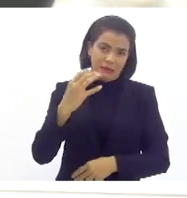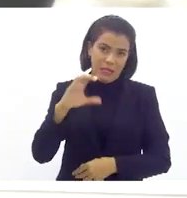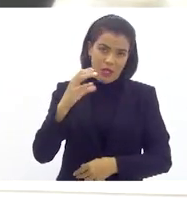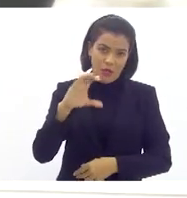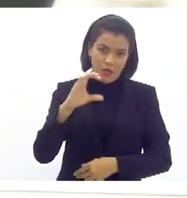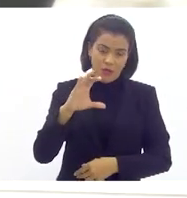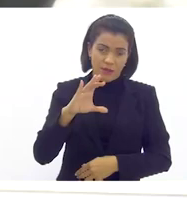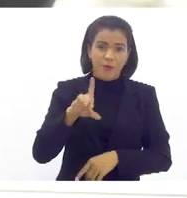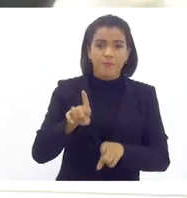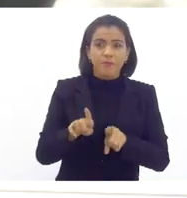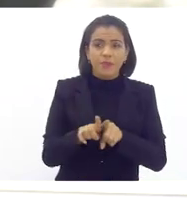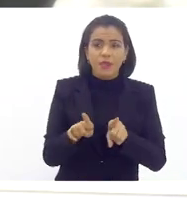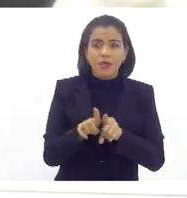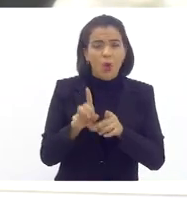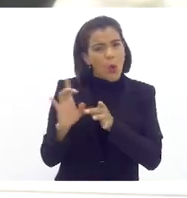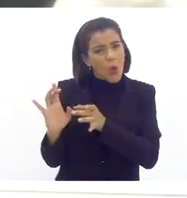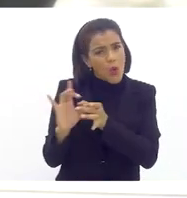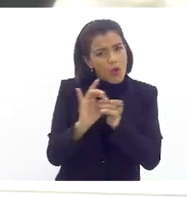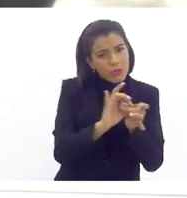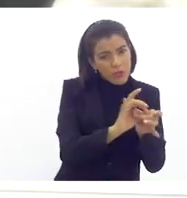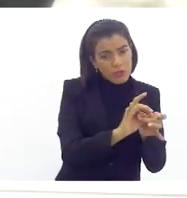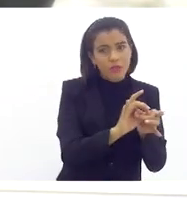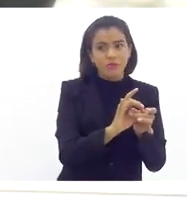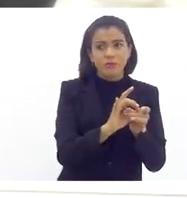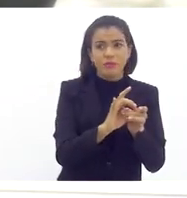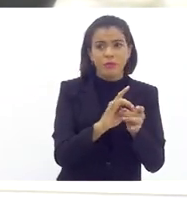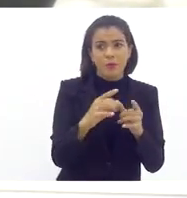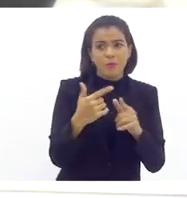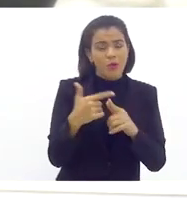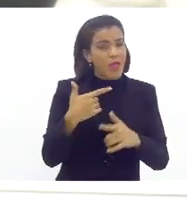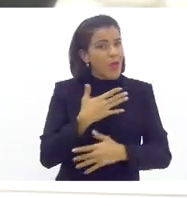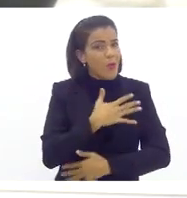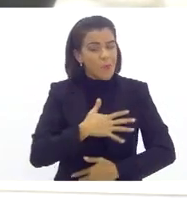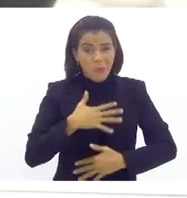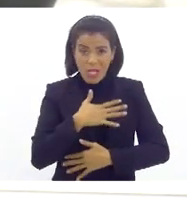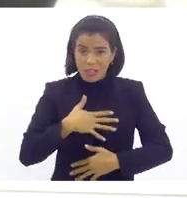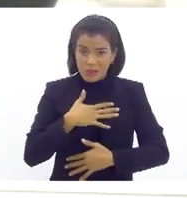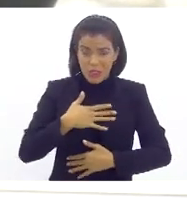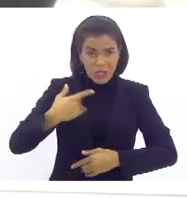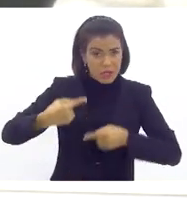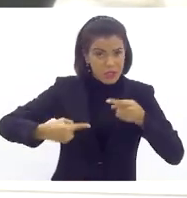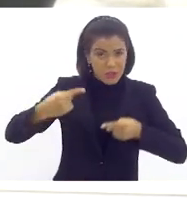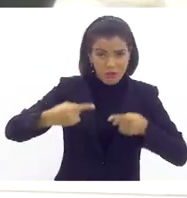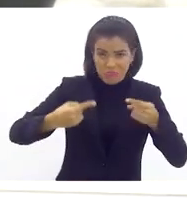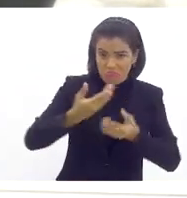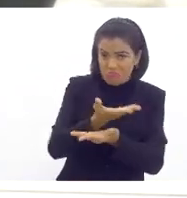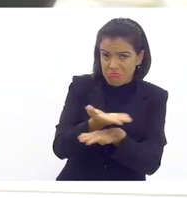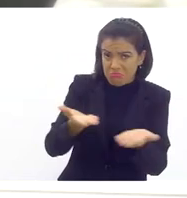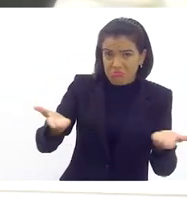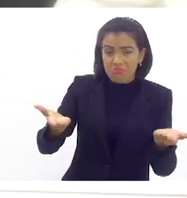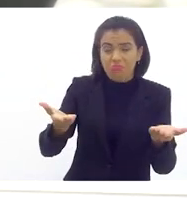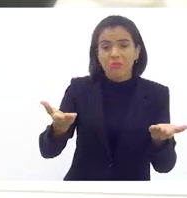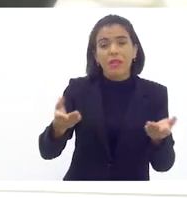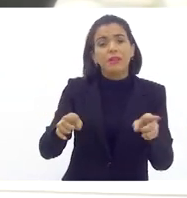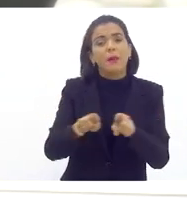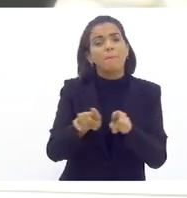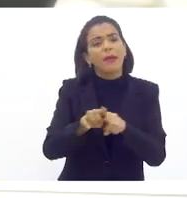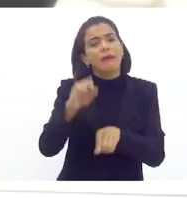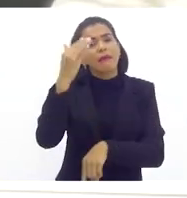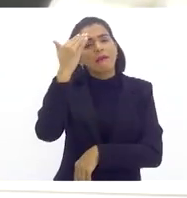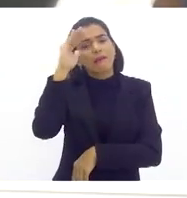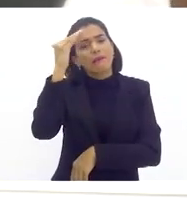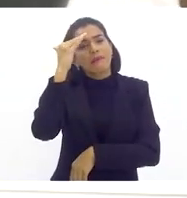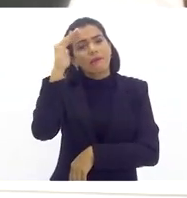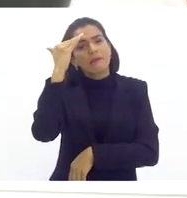Eu coloco essa contextualização principalmente porque é um prazer estar debatendo a lei com vocês aqui, entender que isso